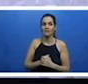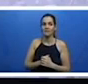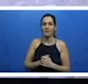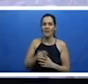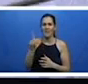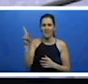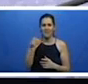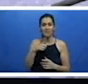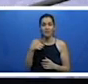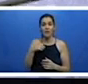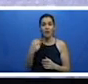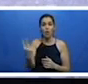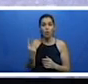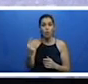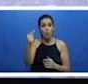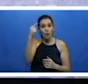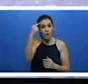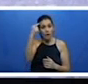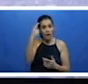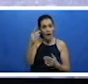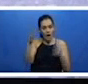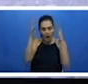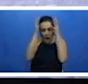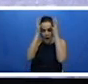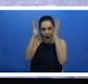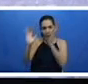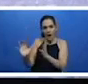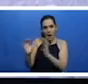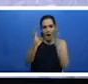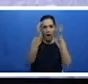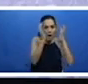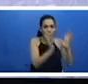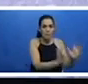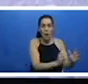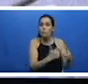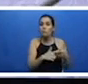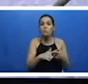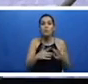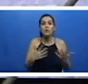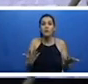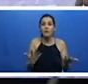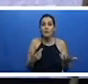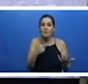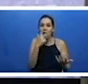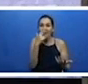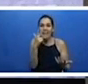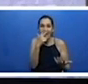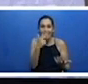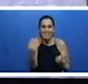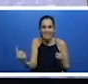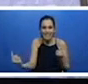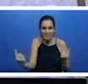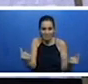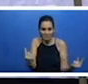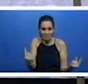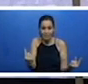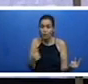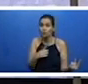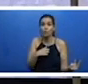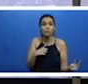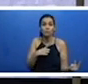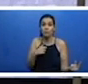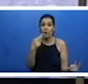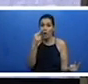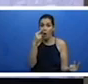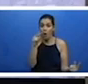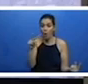esse animal aqui, tanto a cabeça quanto a parte posterior do corpo são muito semelhantes, porque não apresentam olhos. Por